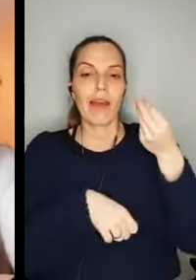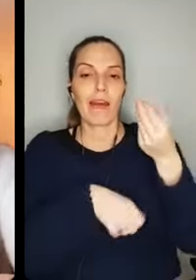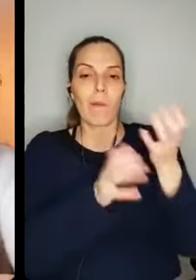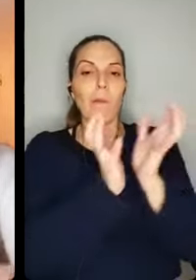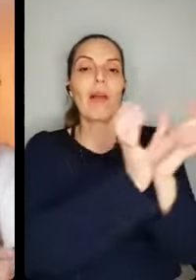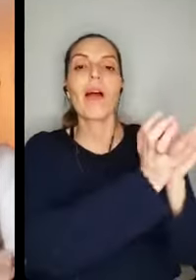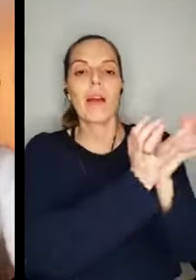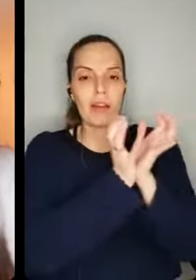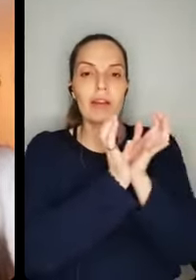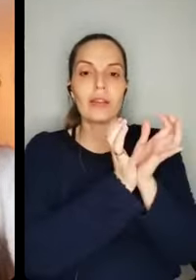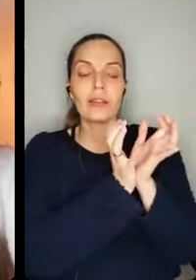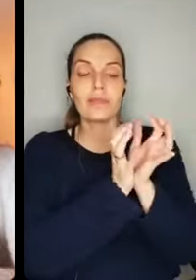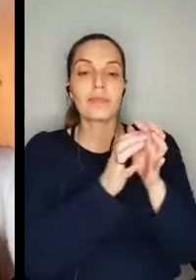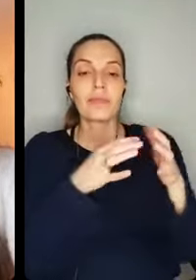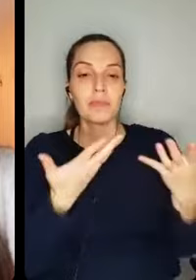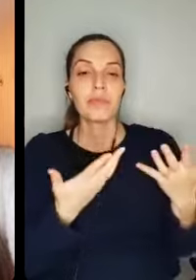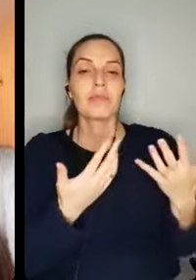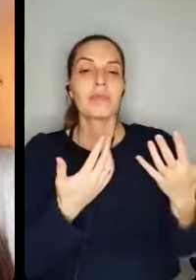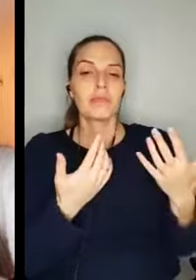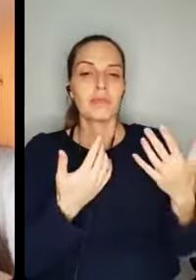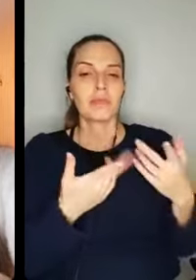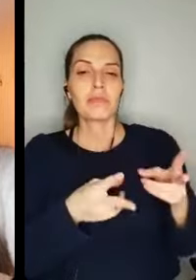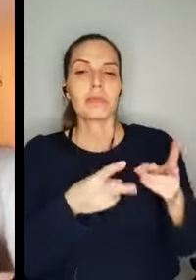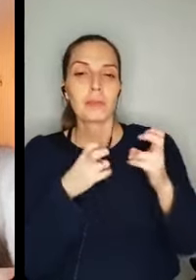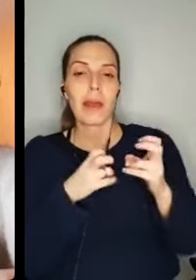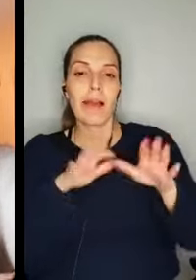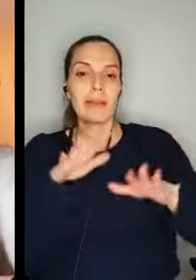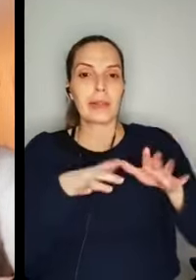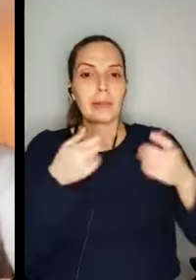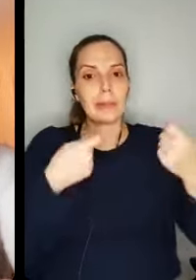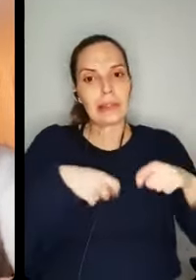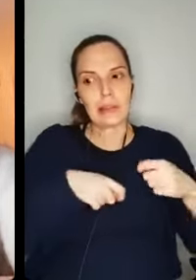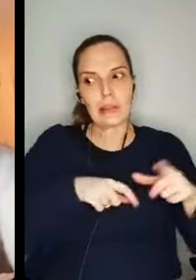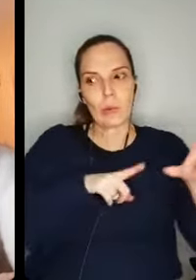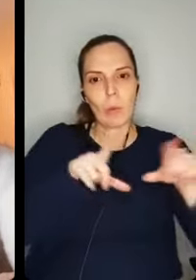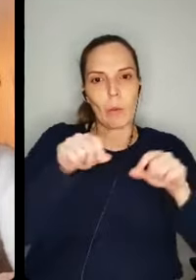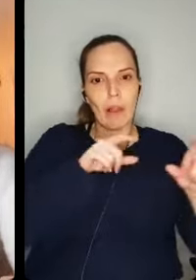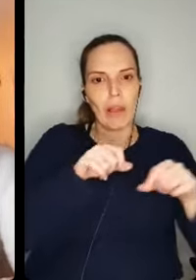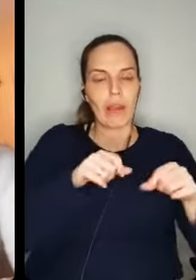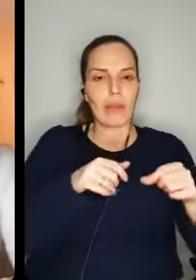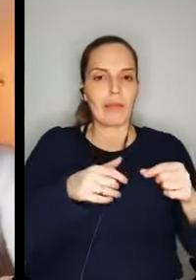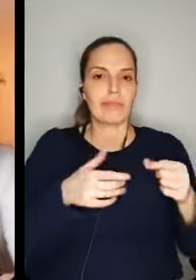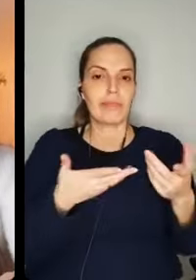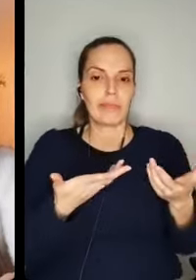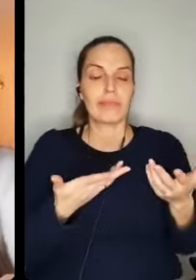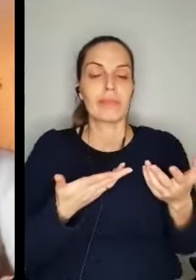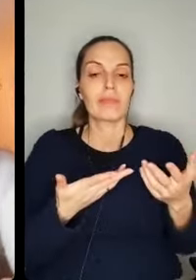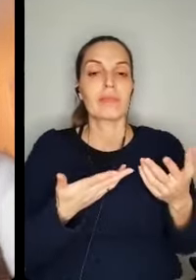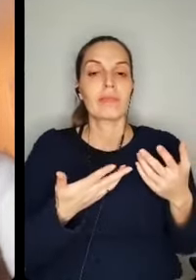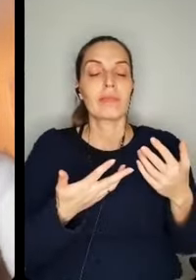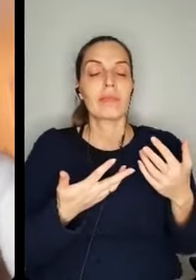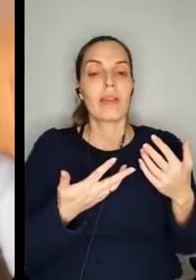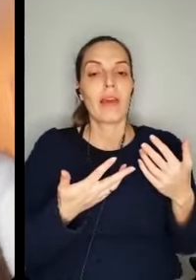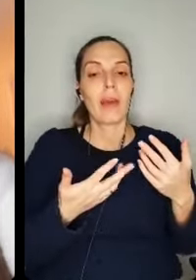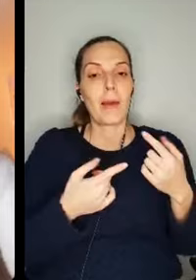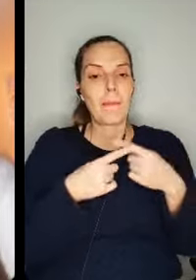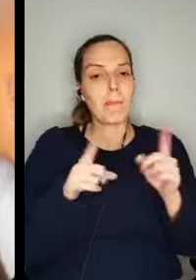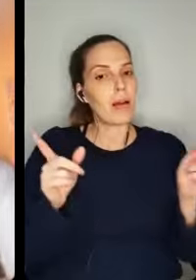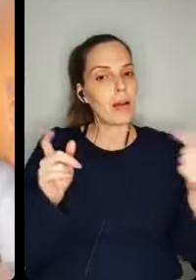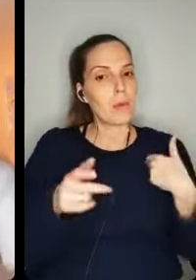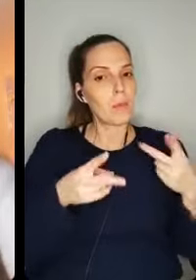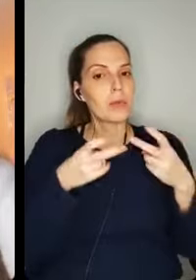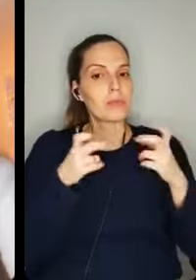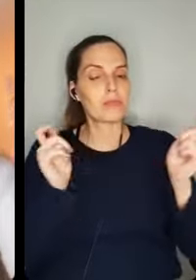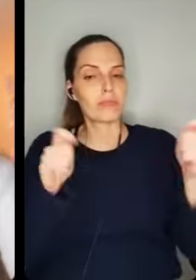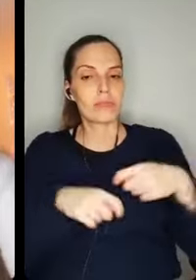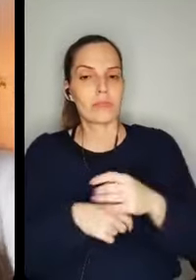trabalhando. Talvez tiveram que abdicar de algumas coisas, né? Mas foi possível. É, eu vejo que a gente tem colegas que estão passando